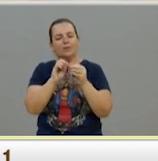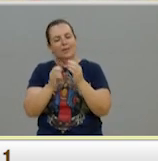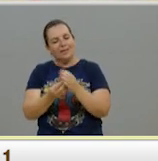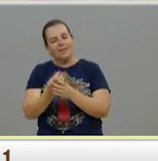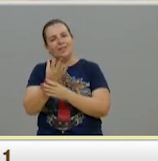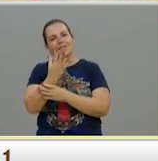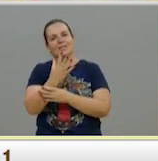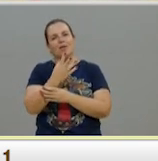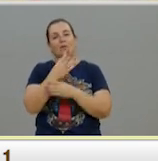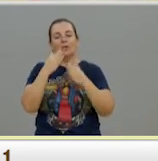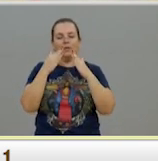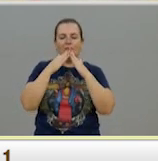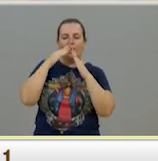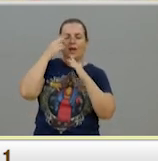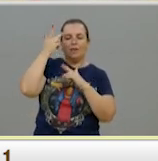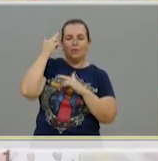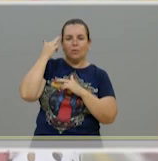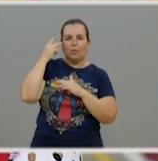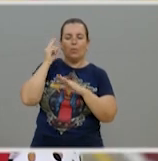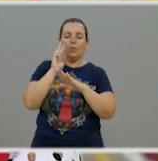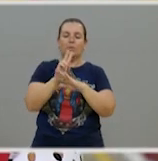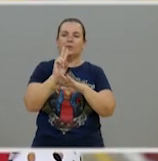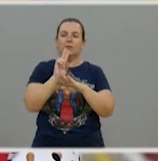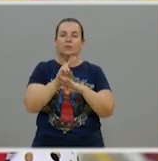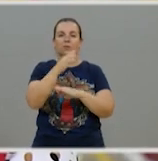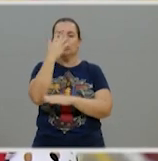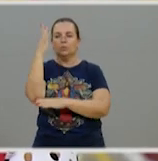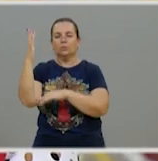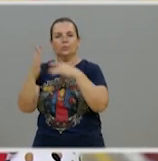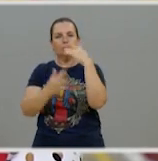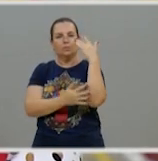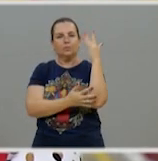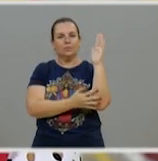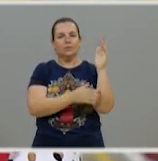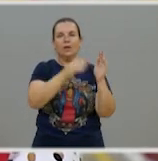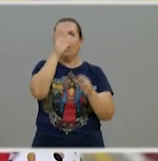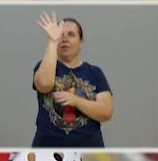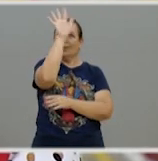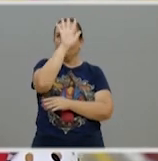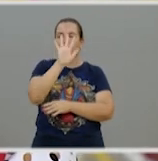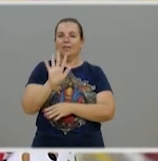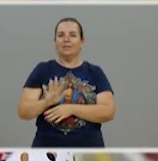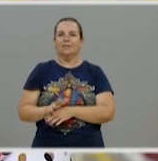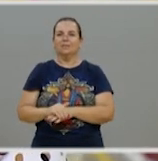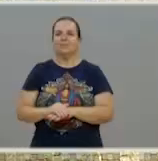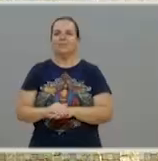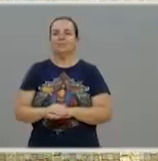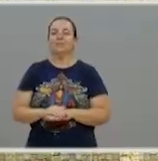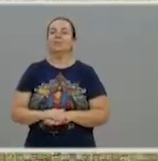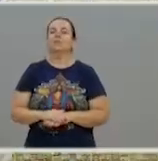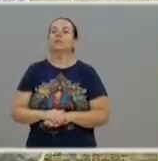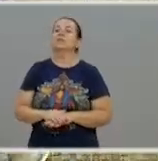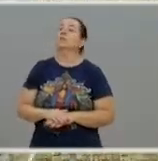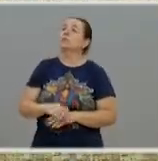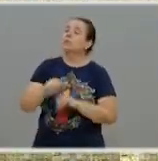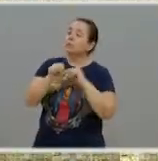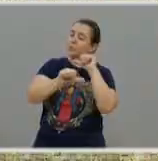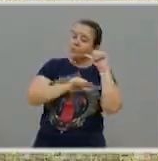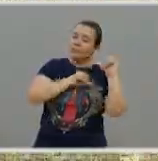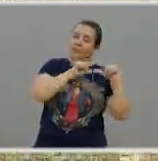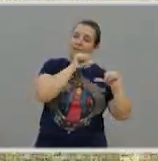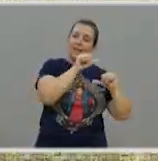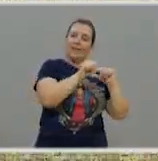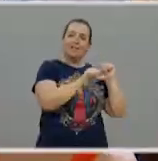nossa casa comum e preservando os biomas nacionais, cantemos. Bem forte.